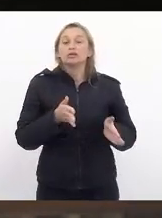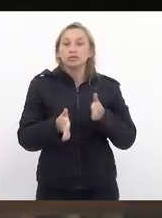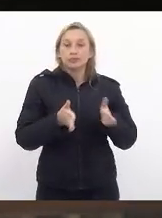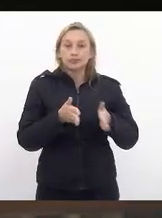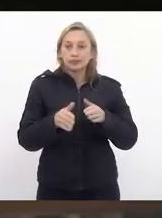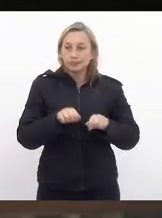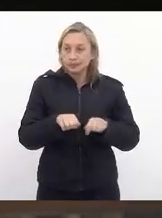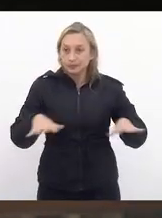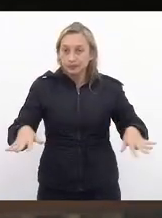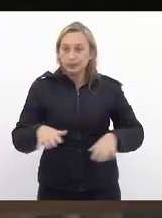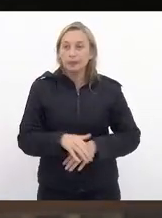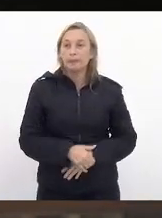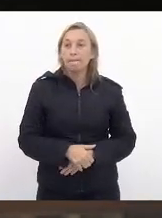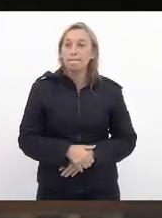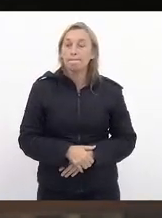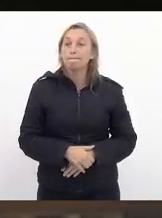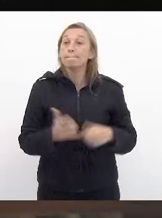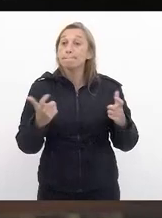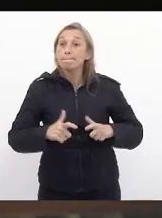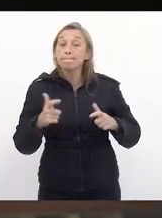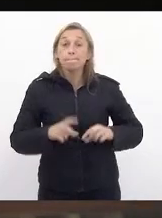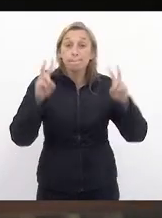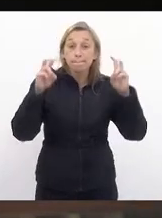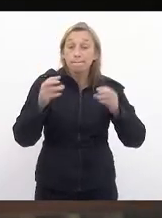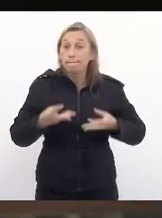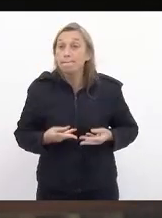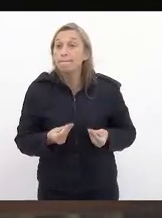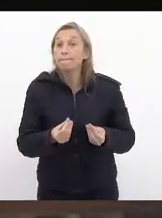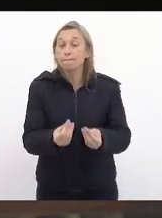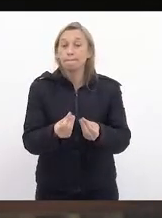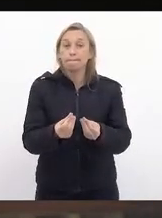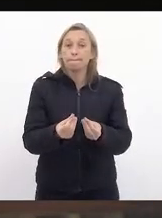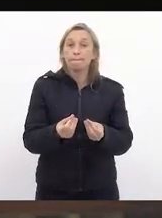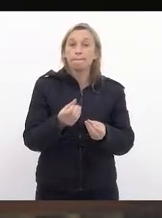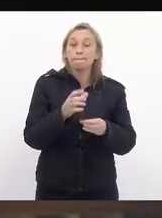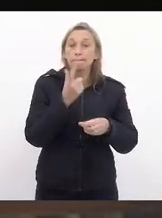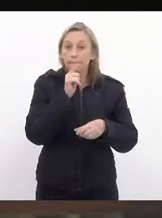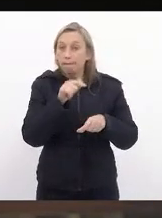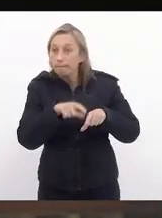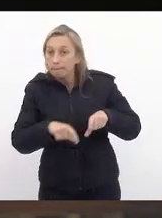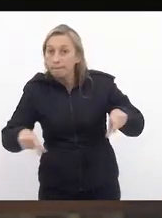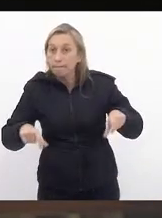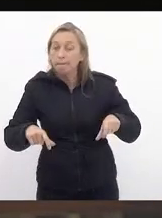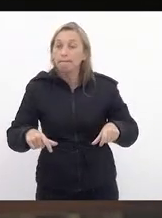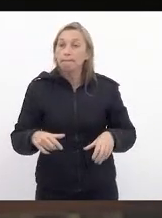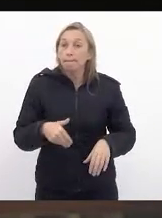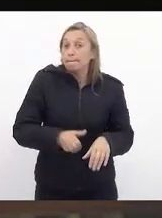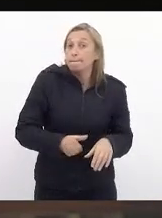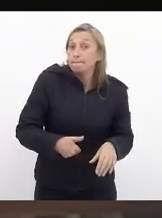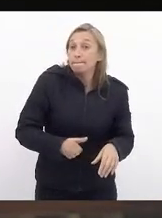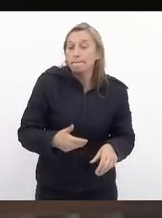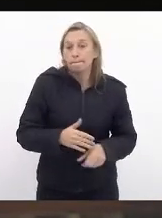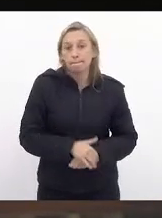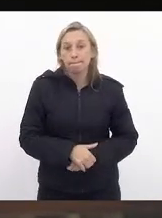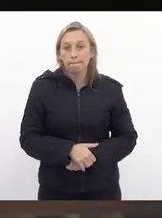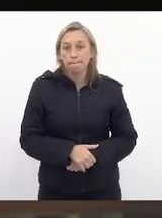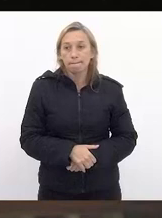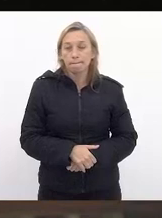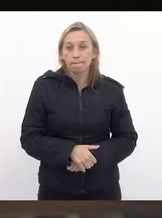a pandemia da cor vídeo 19 onde a questão da sensibilidade do saneamento a fome